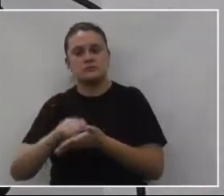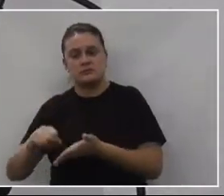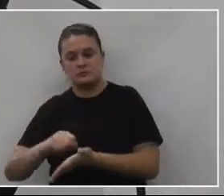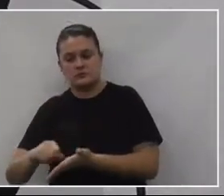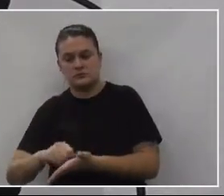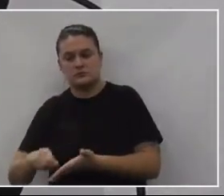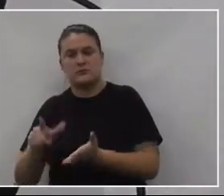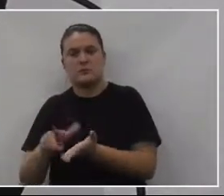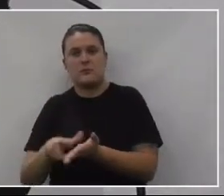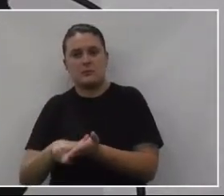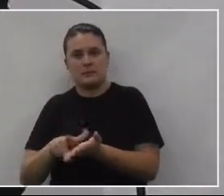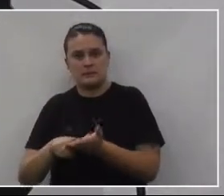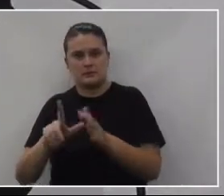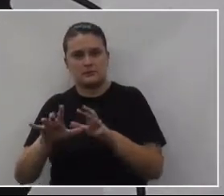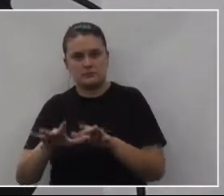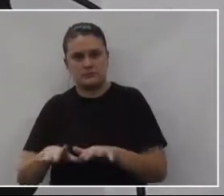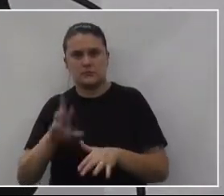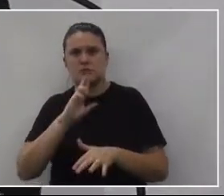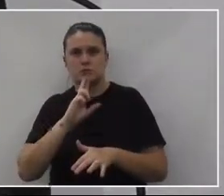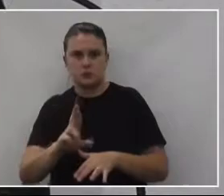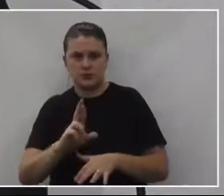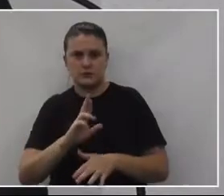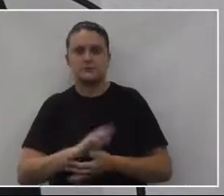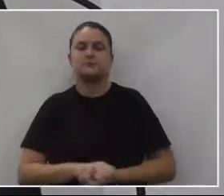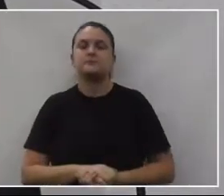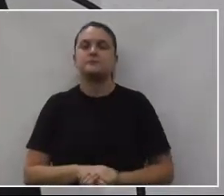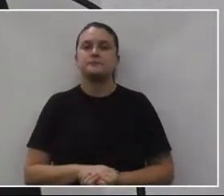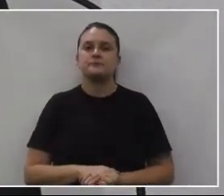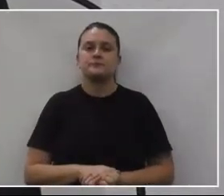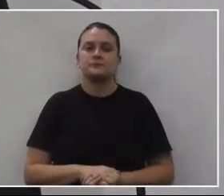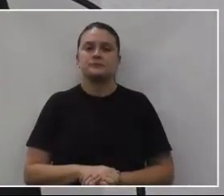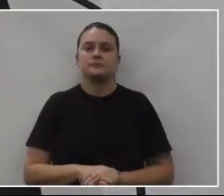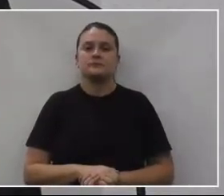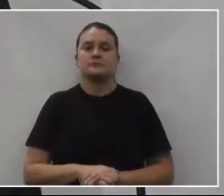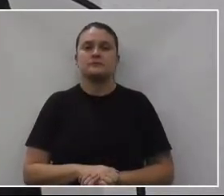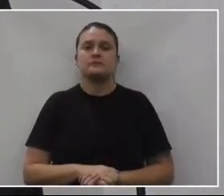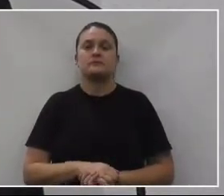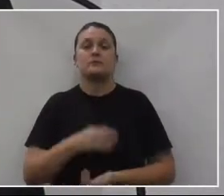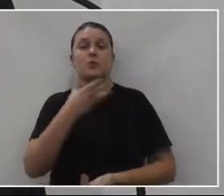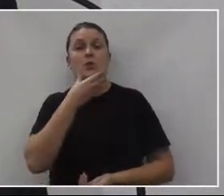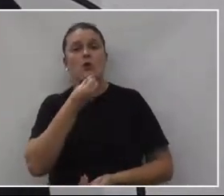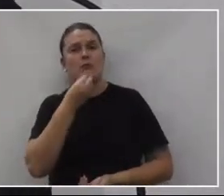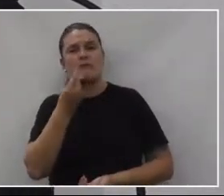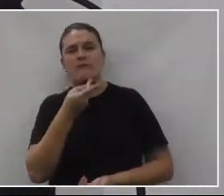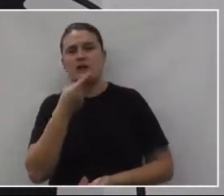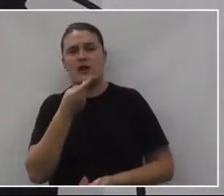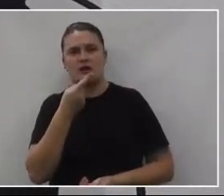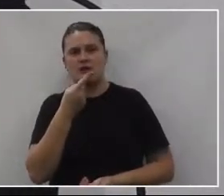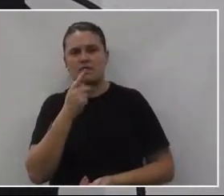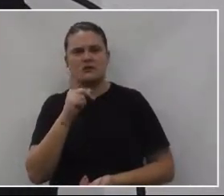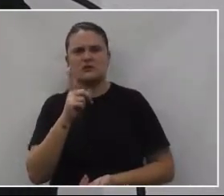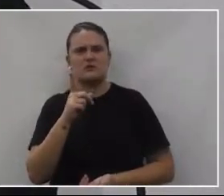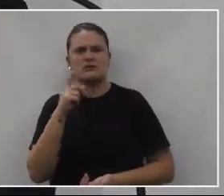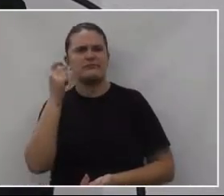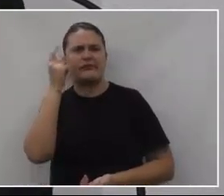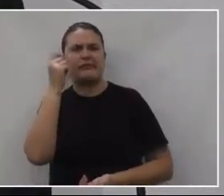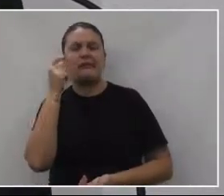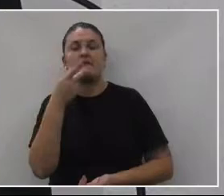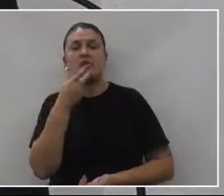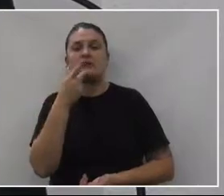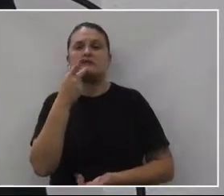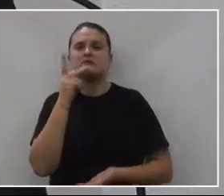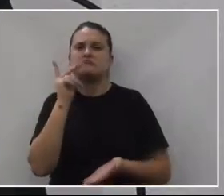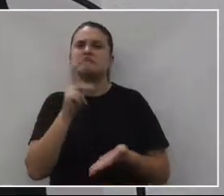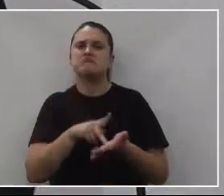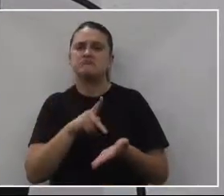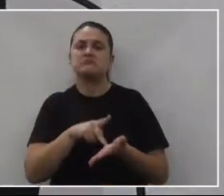ali no papel, reproduzidos as perguntas e respostas. E ele falava isso, claro, não de forma irônica, né, mas uma constatação